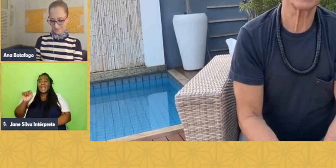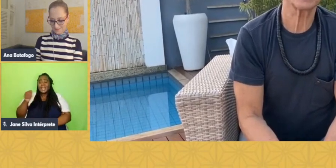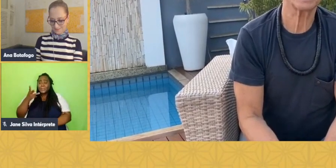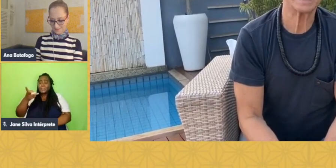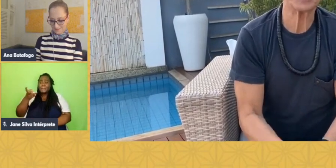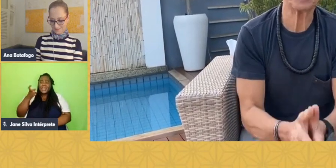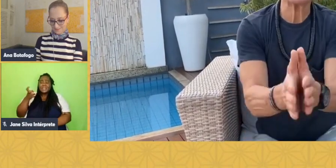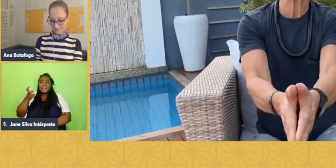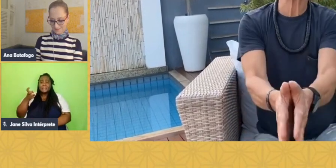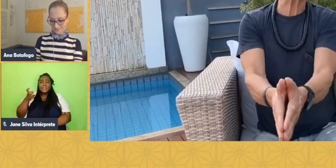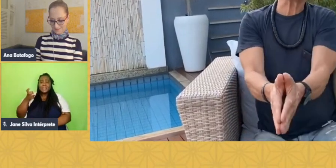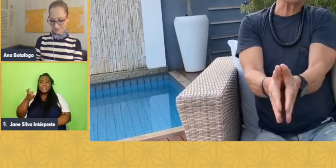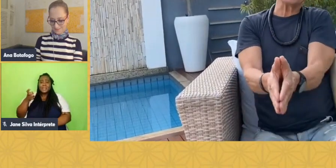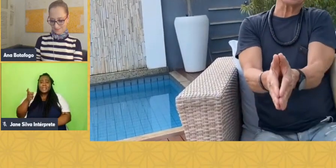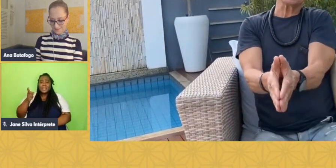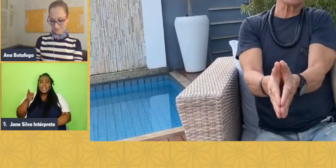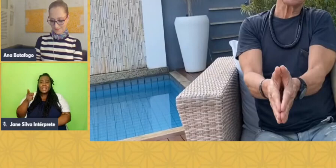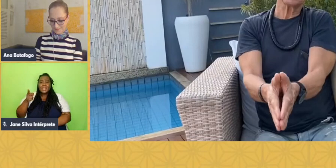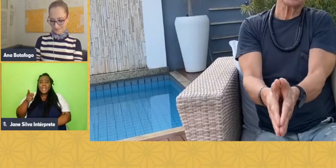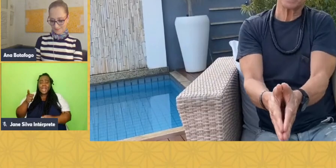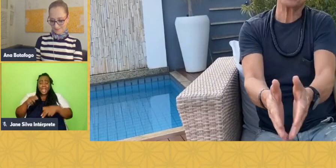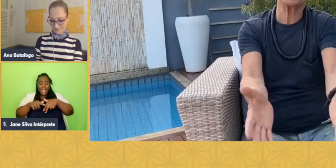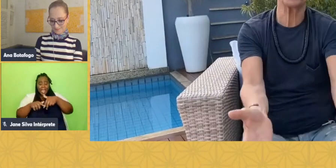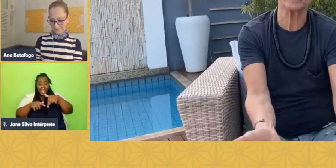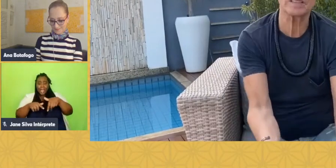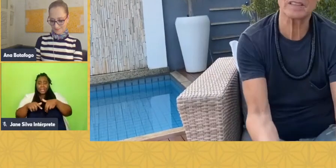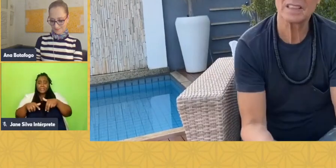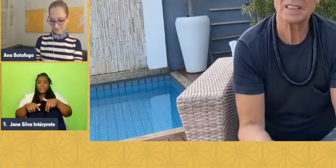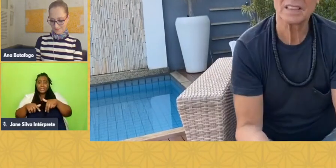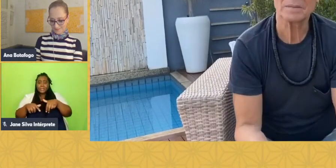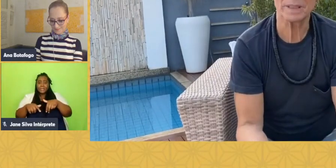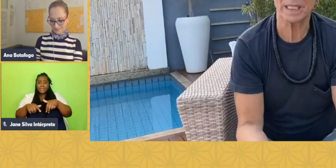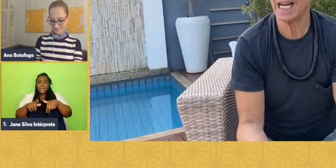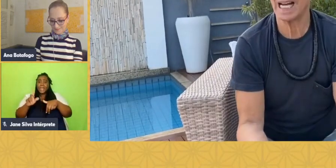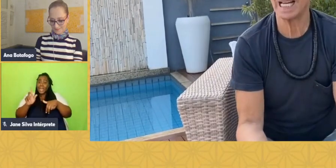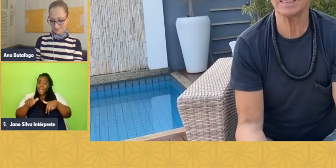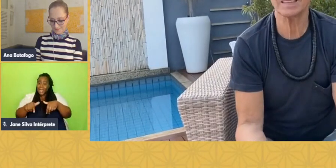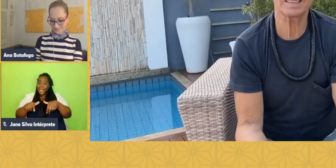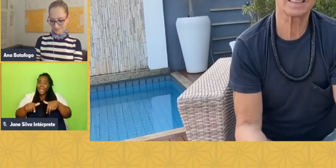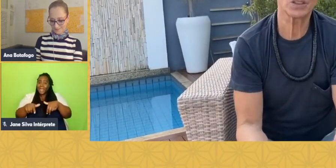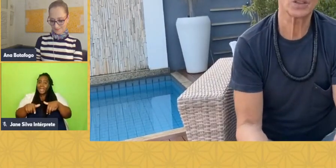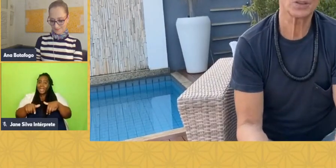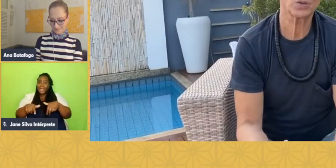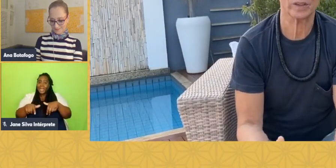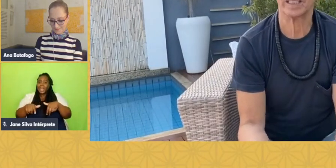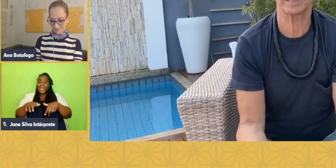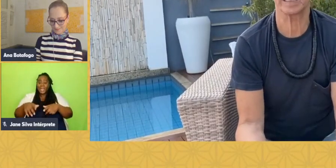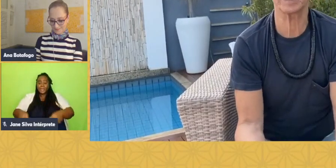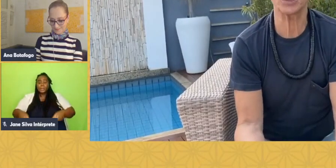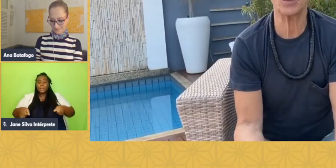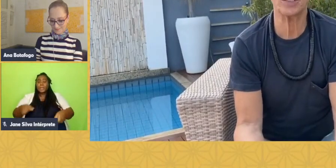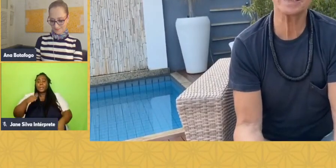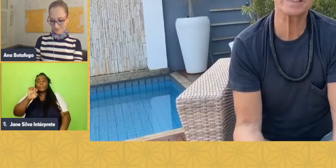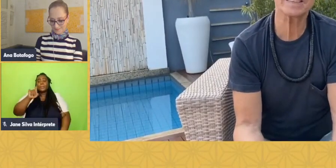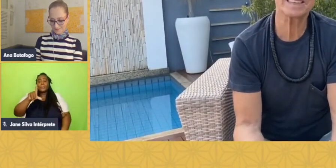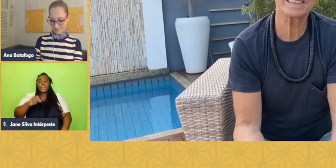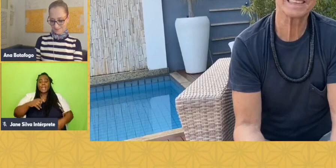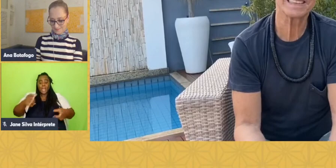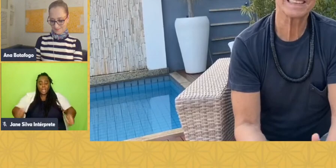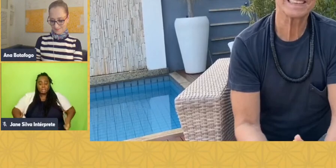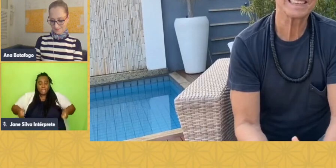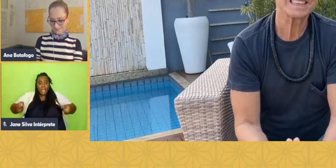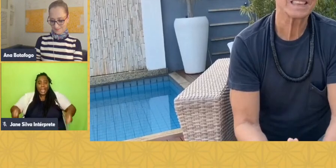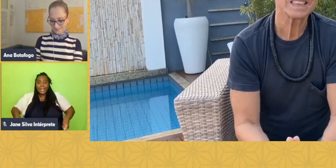ver que as pernas deles eram as suas bengalas as cadeiras de